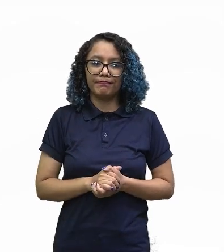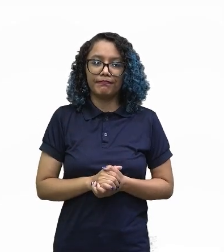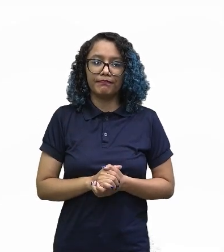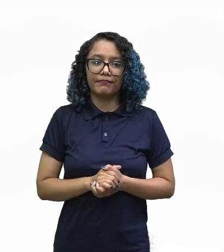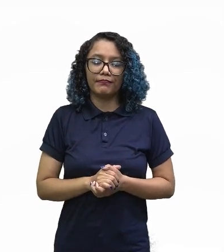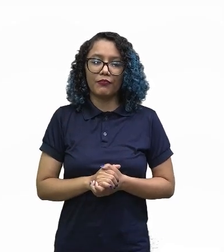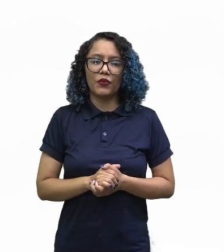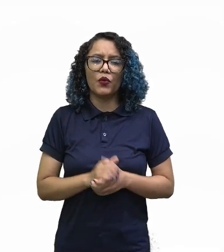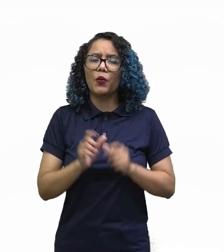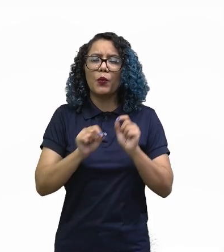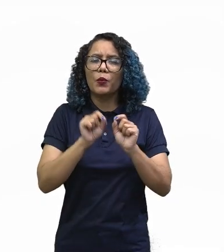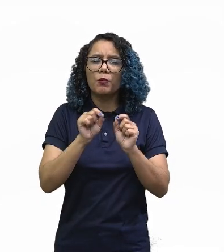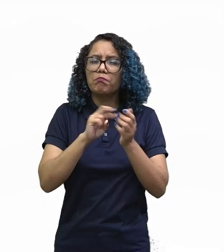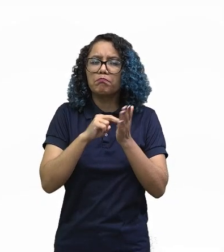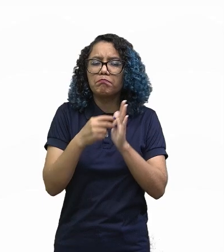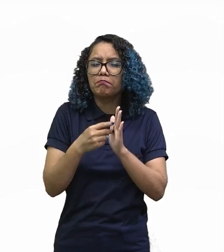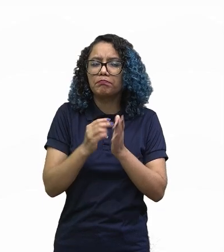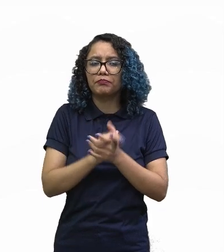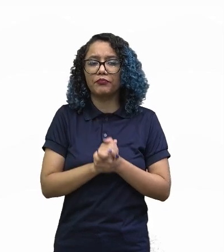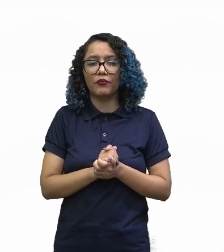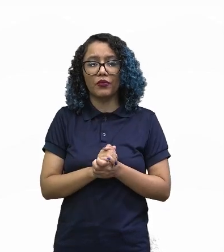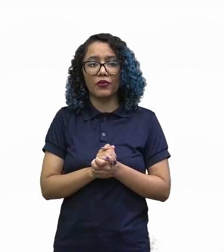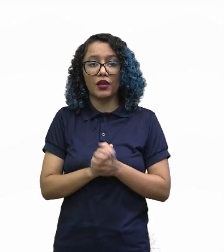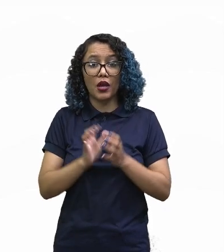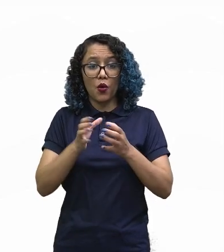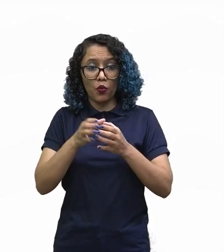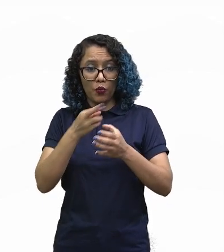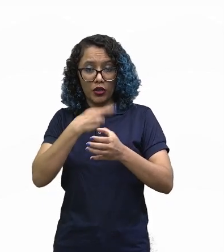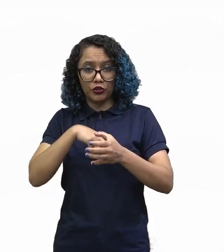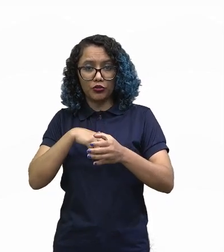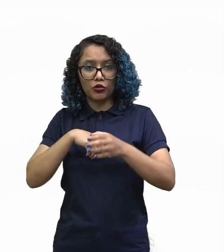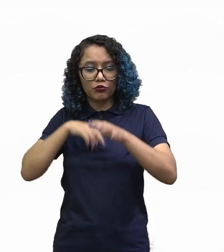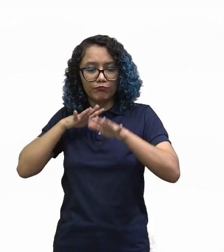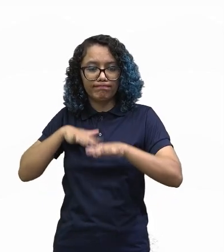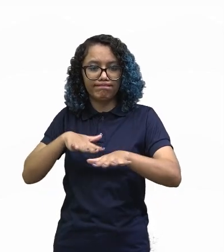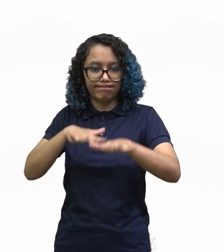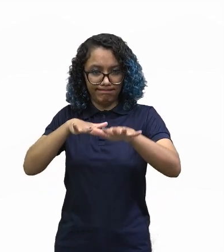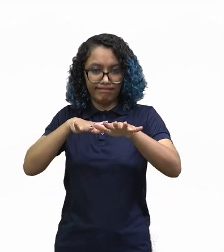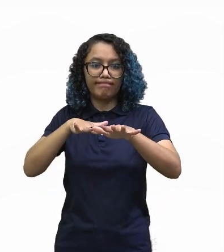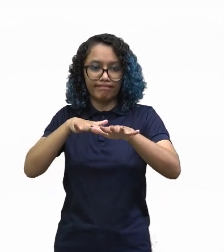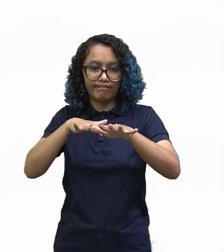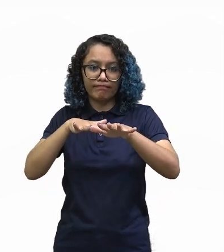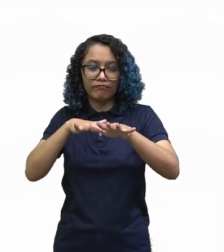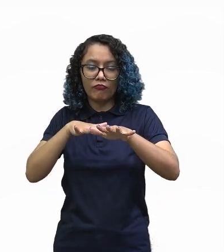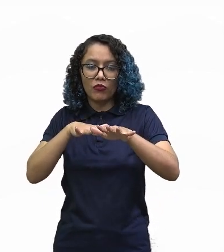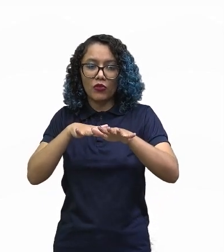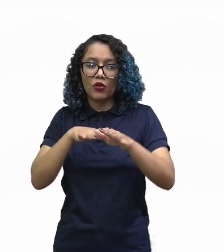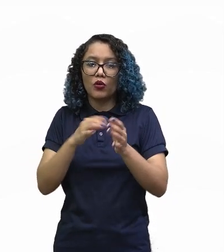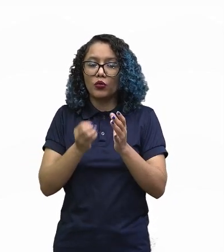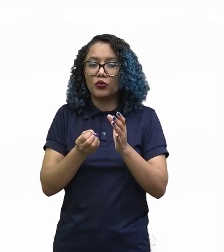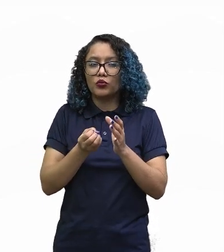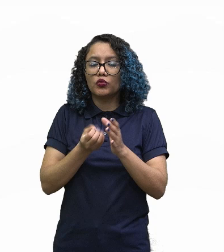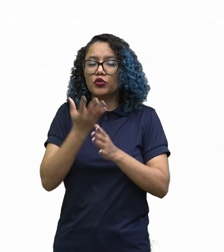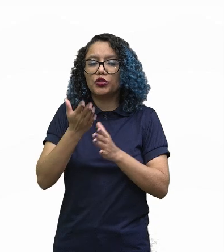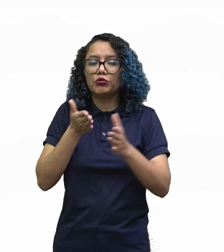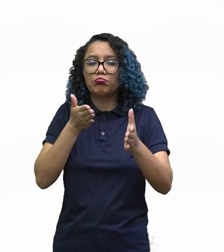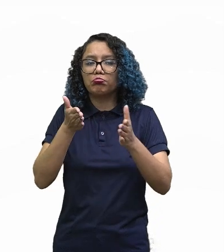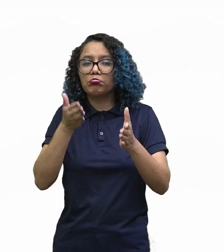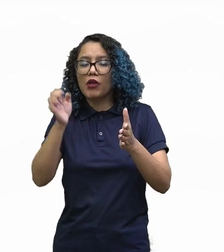que foi um movimento religioso, né, Reforma Protestante, que surgiu na Europa no século XVI,